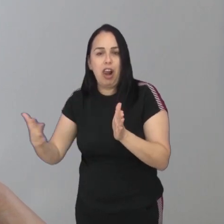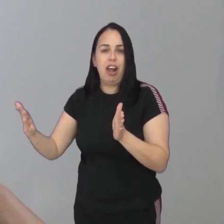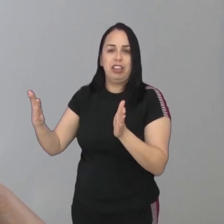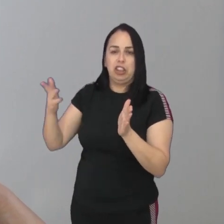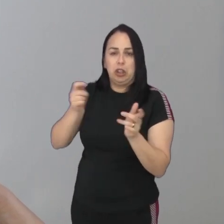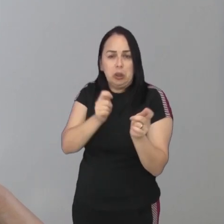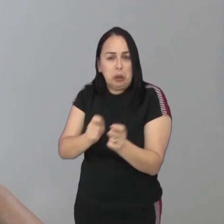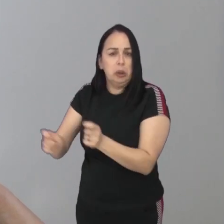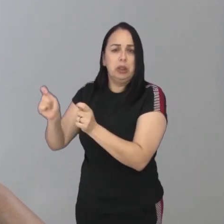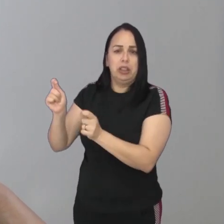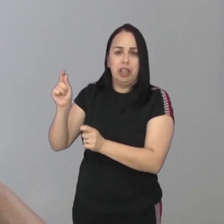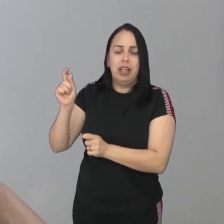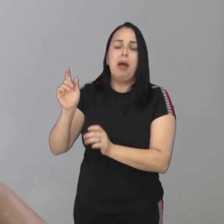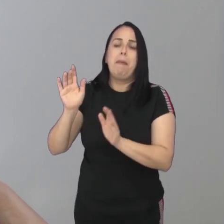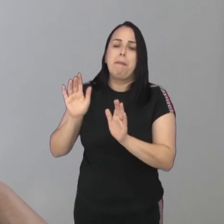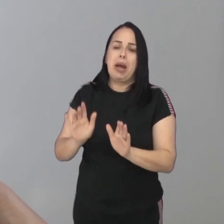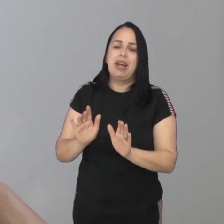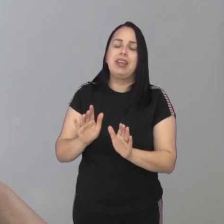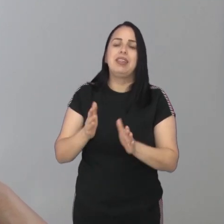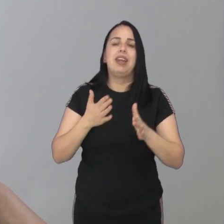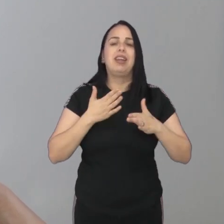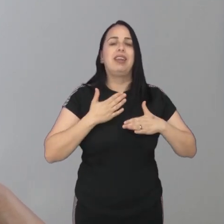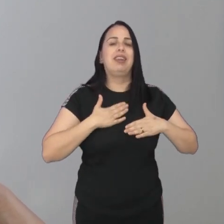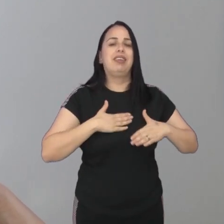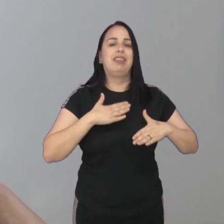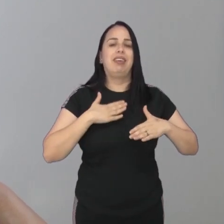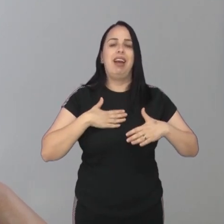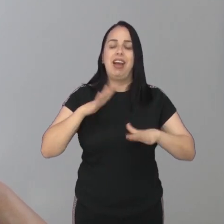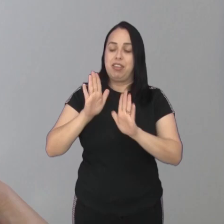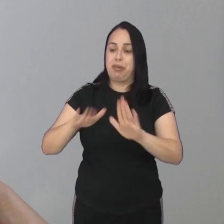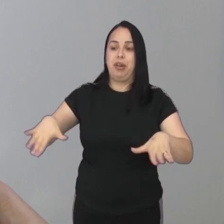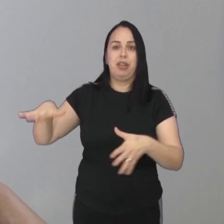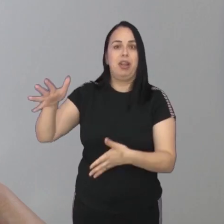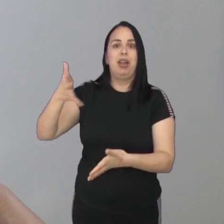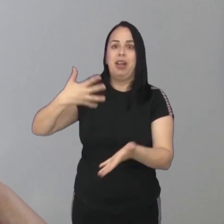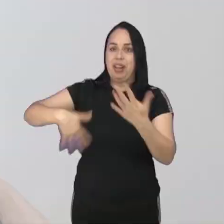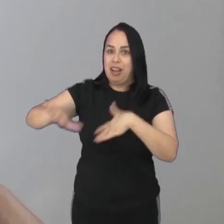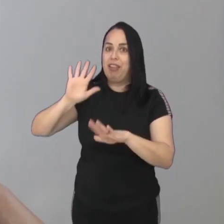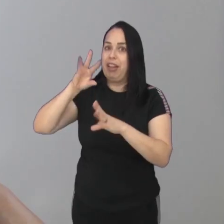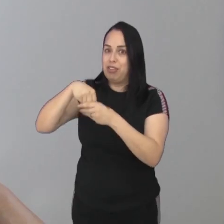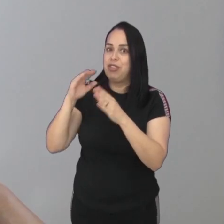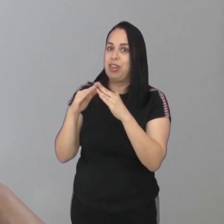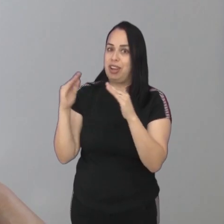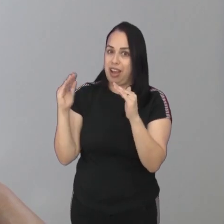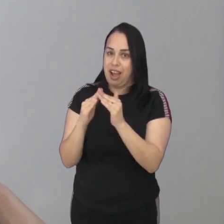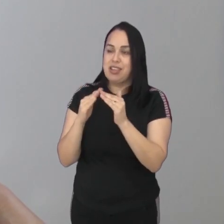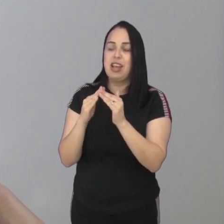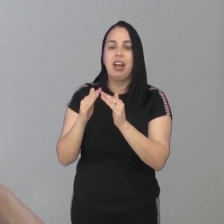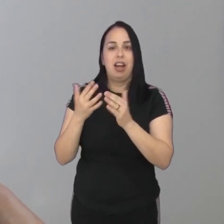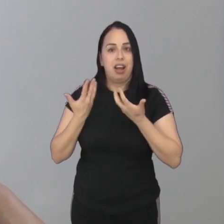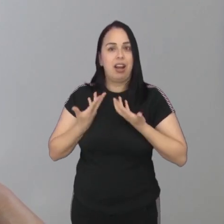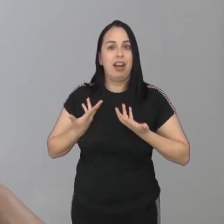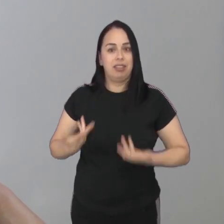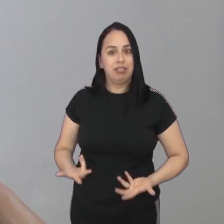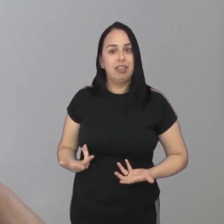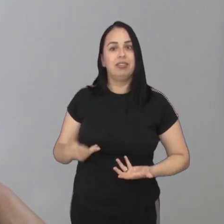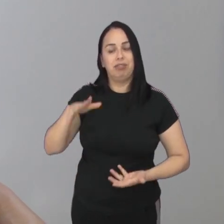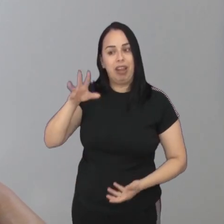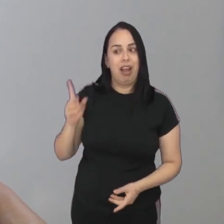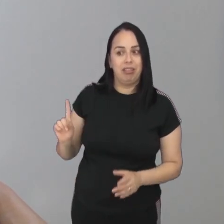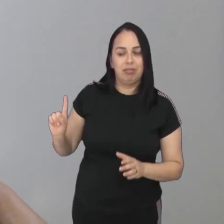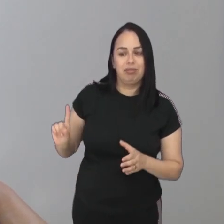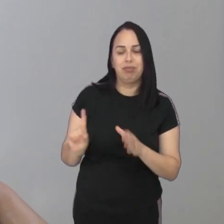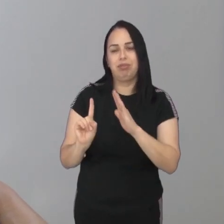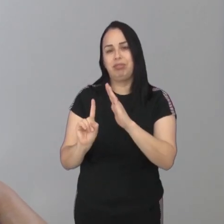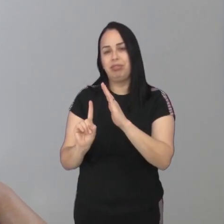né? Do dia a dia. Mas também com as crianças em casa também cansa. Difícil saber qual dos dois descansa mais. Porque quando ela está em